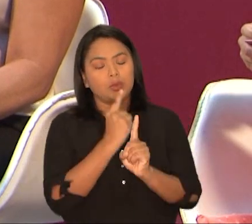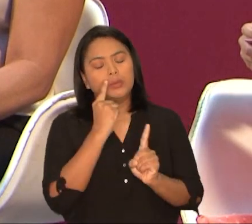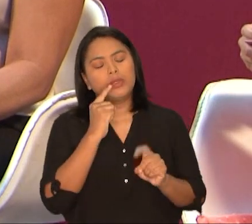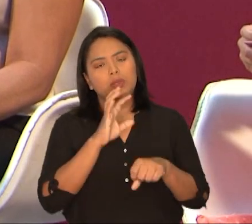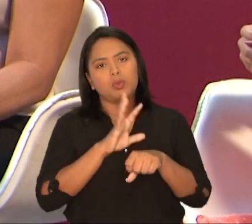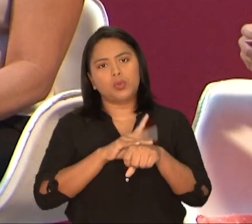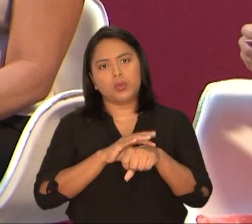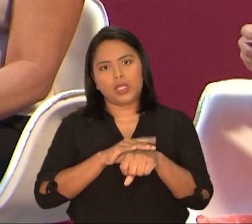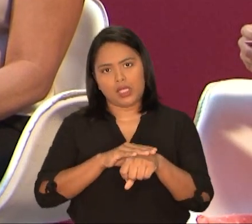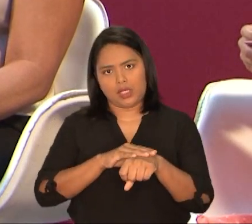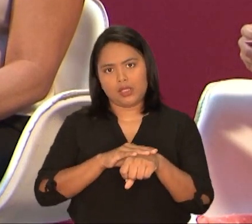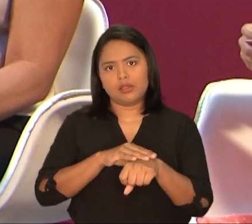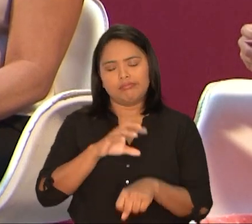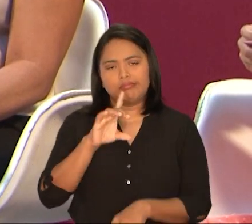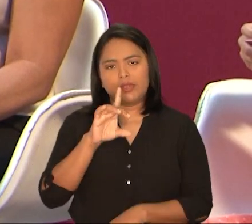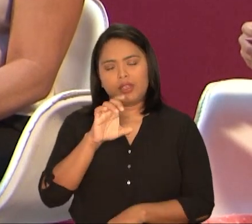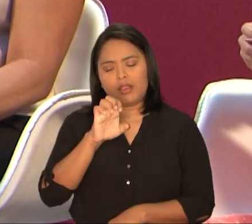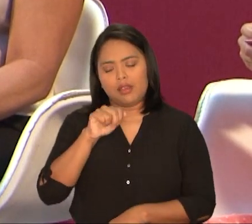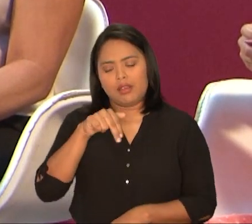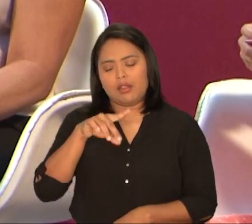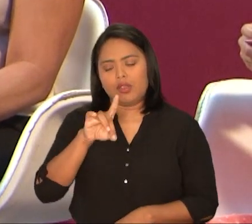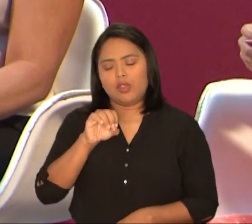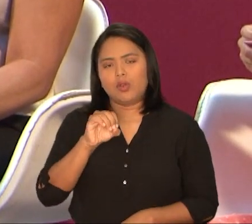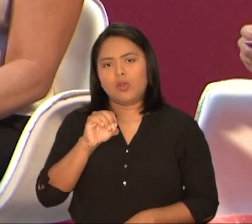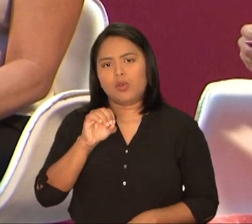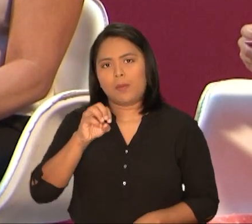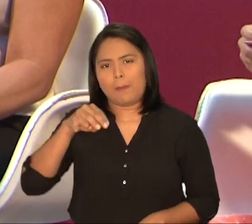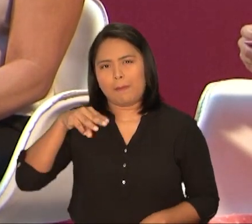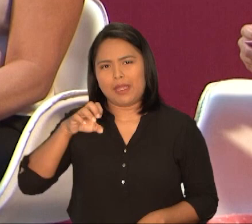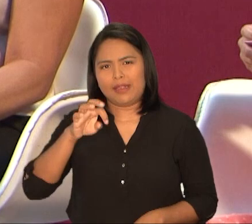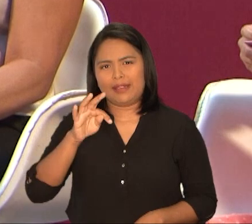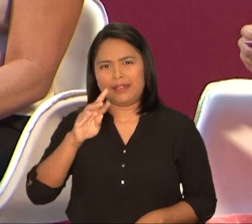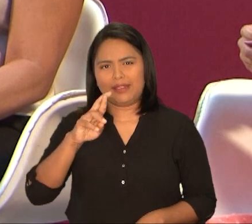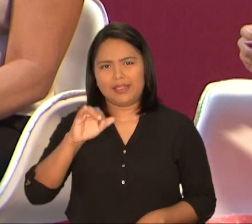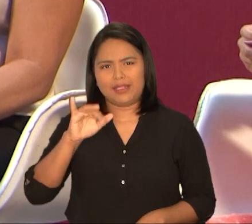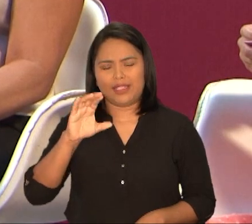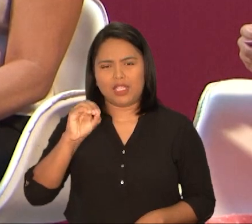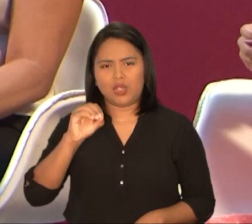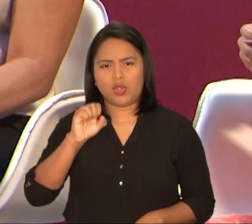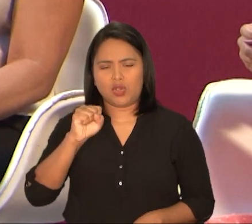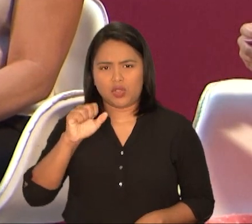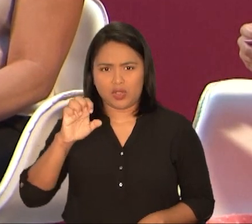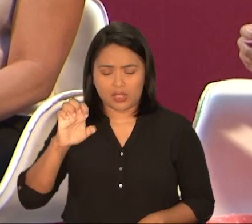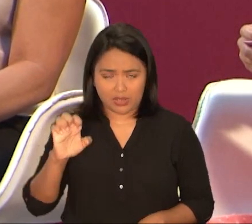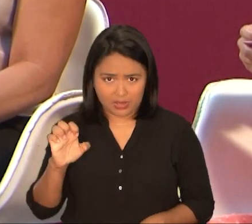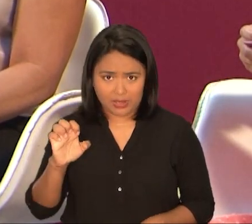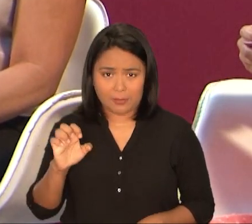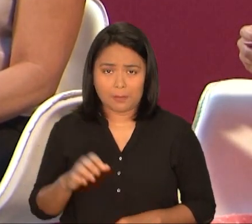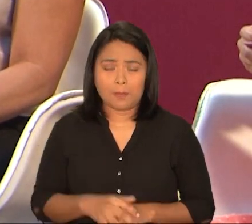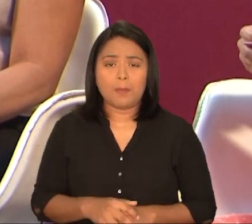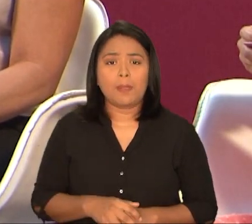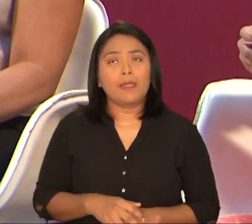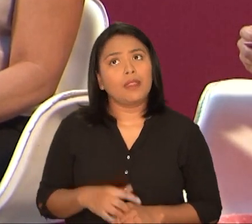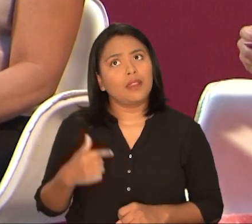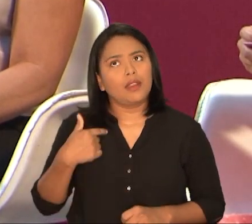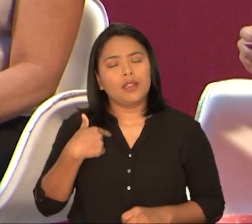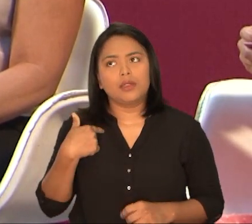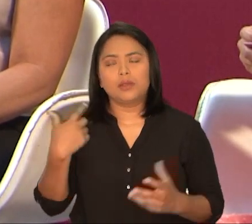endometriose, e aí isso mexeu um pouco assim, com as estruturas, né, porque infelizmente também aqui, até então no estado a gente não